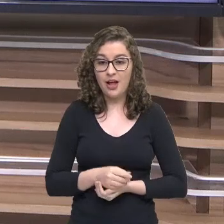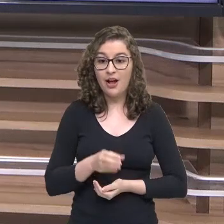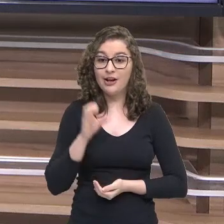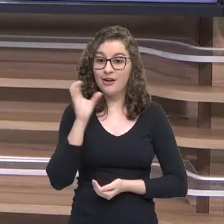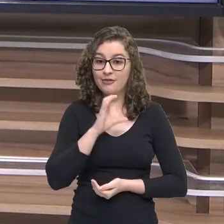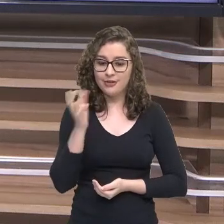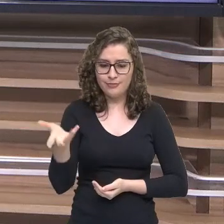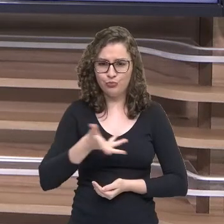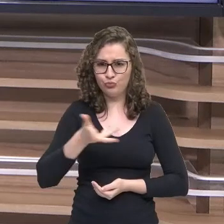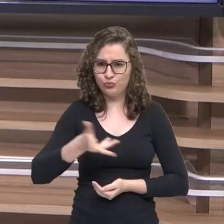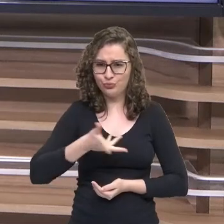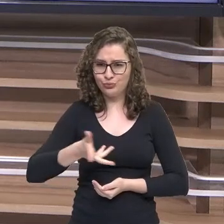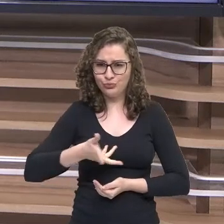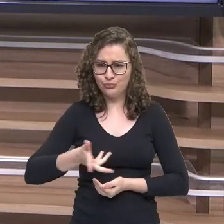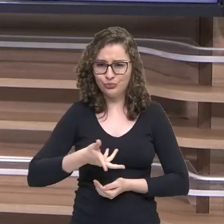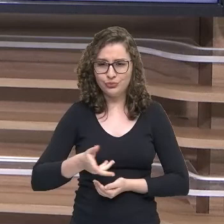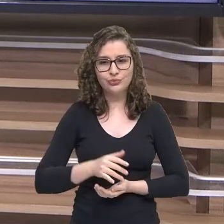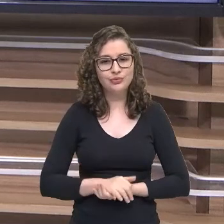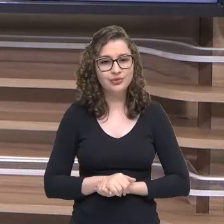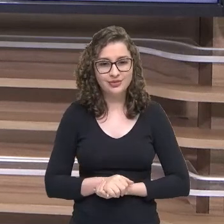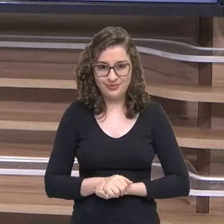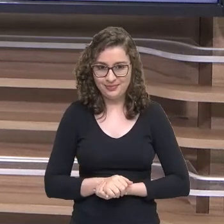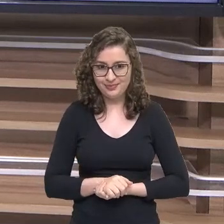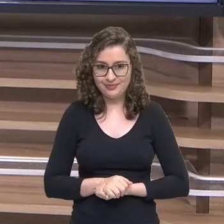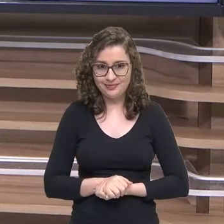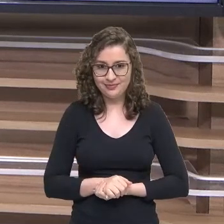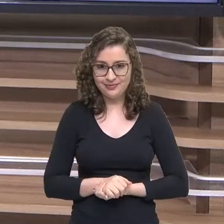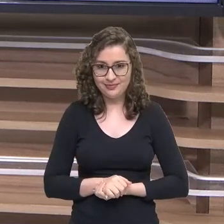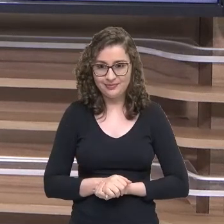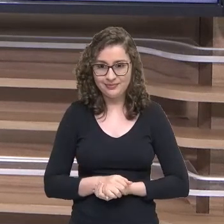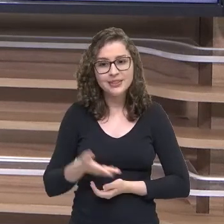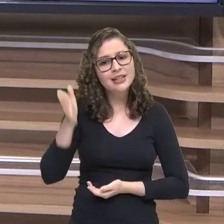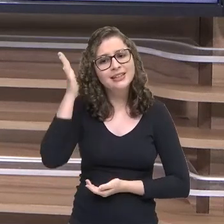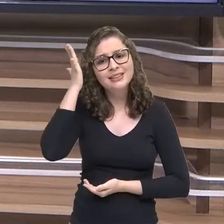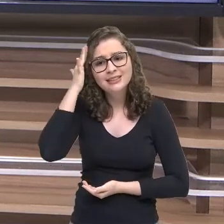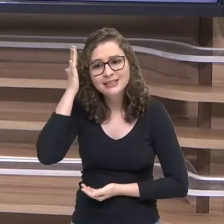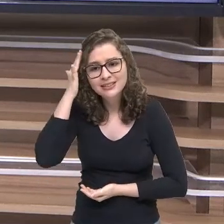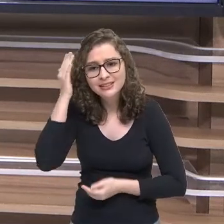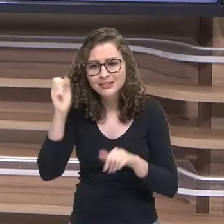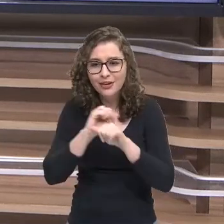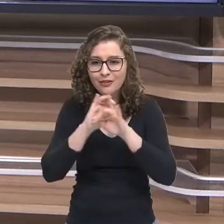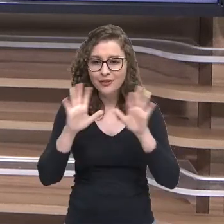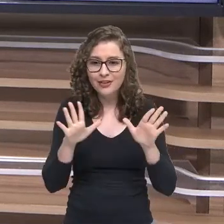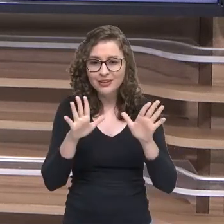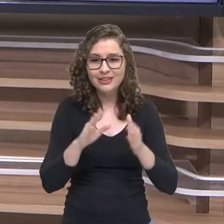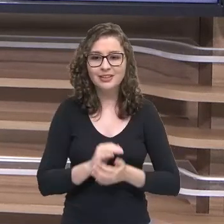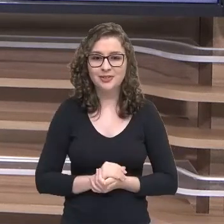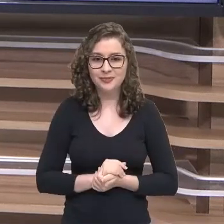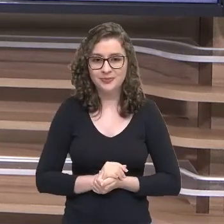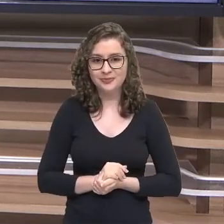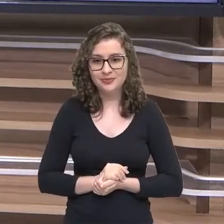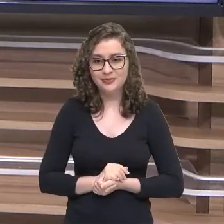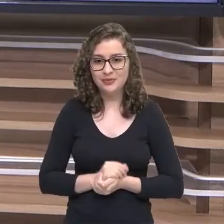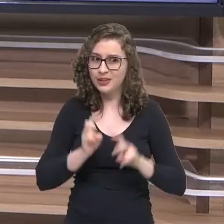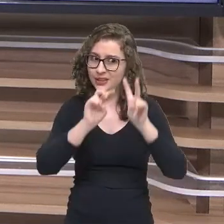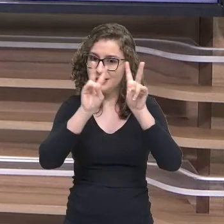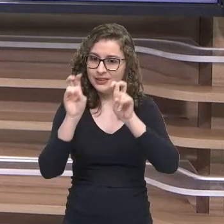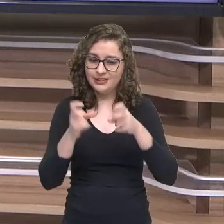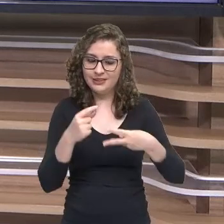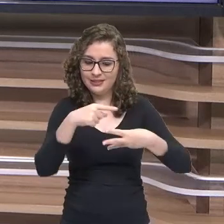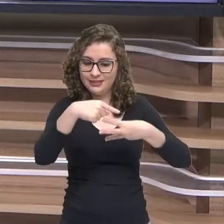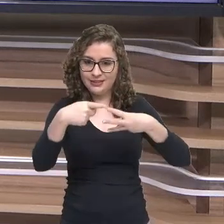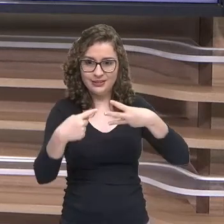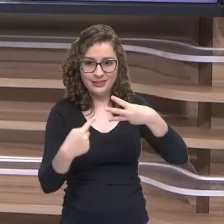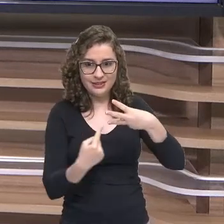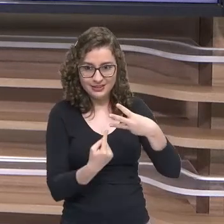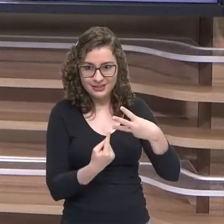velocidade do processo se dê de forma mais rápida. Espero que vocês tenham compreendido a aula de hoje sobre esses